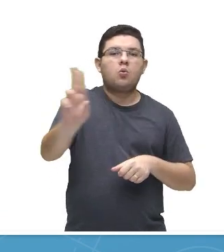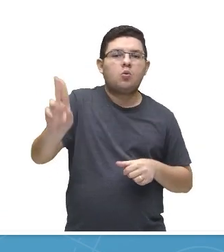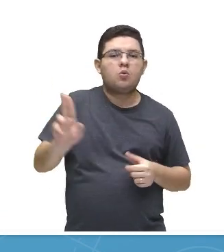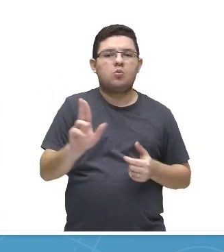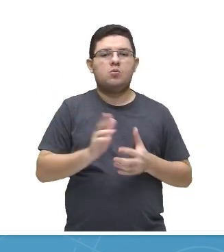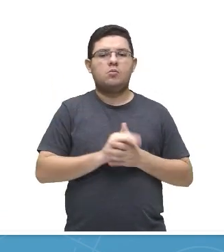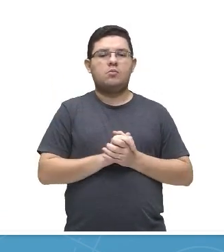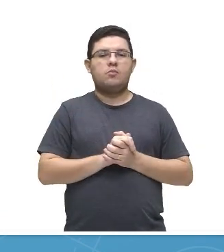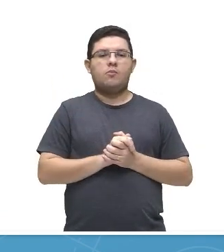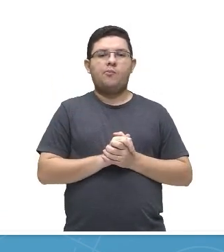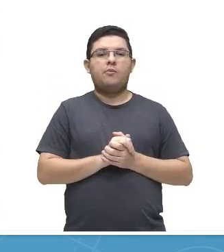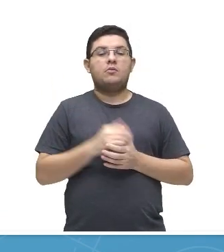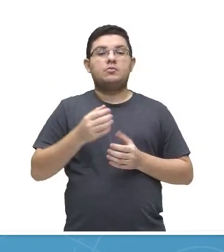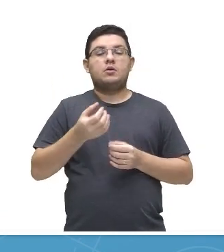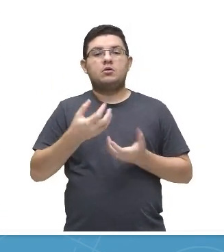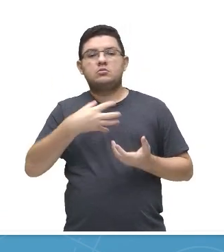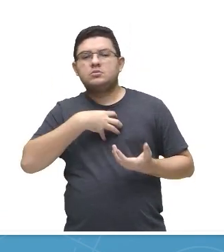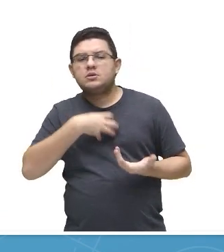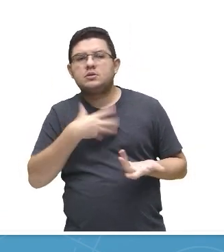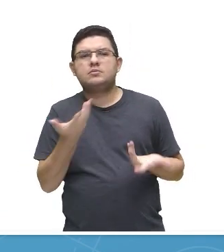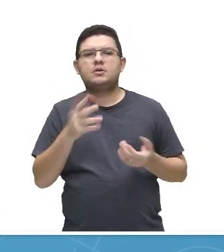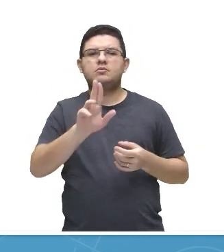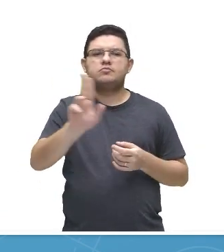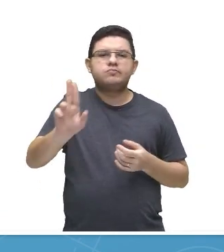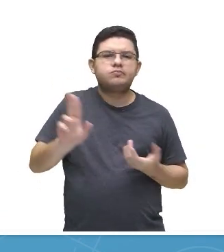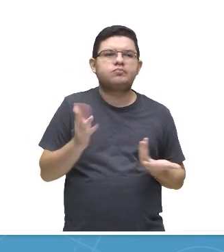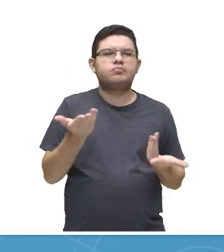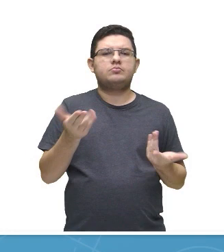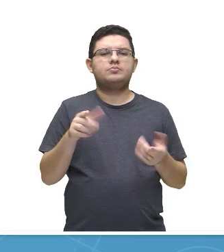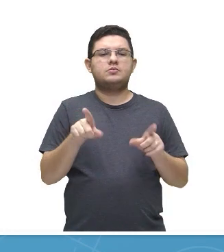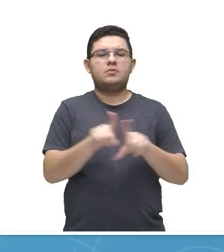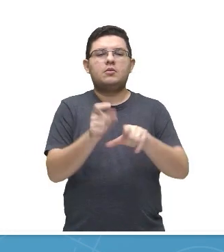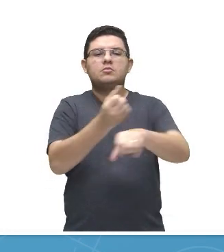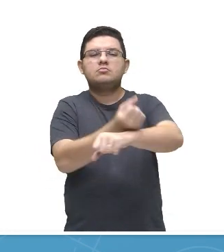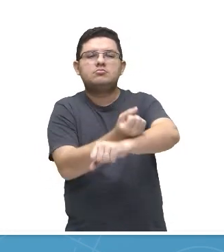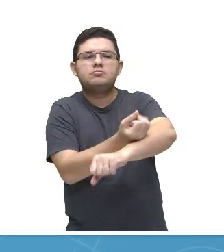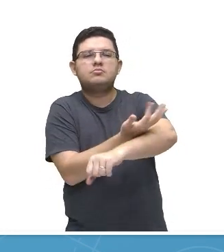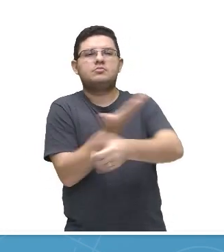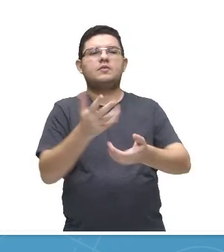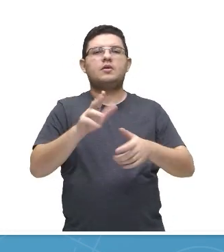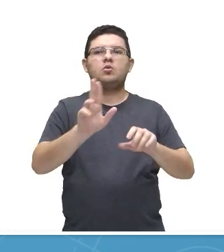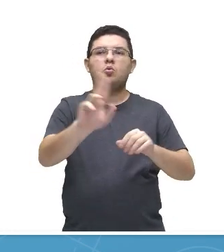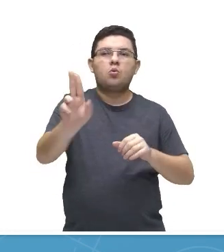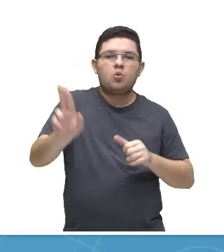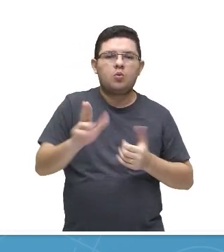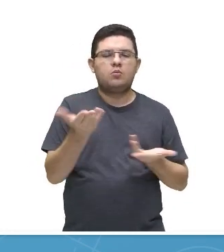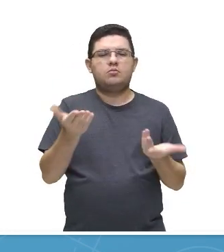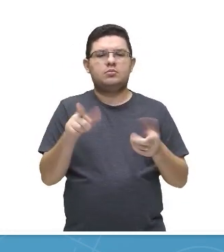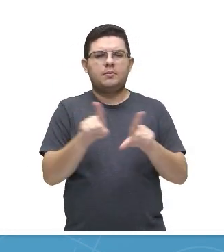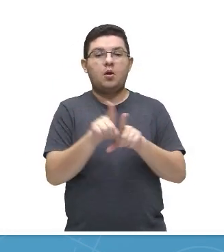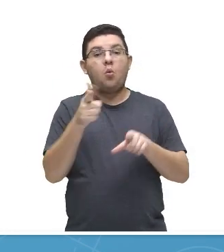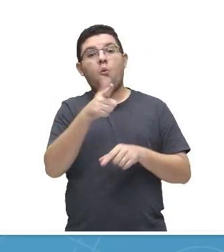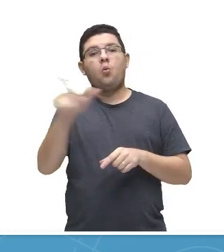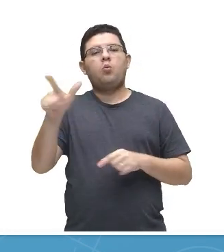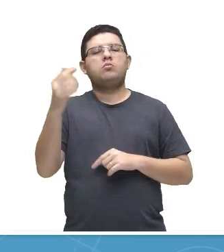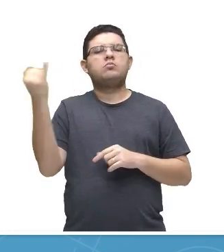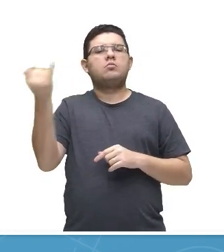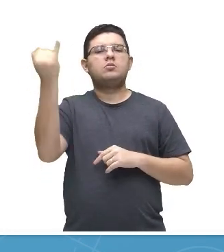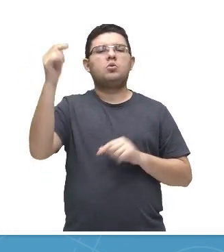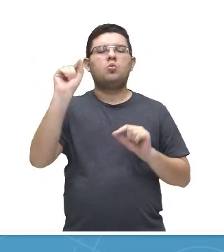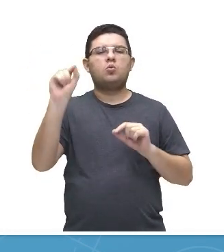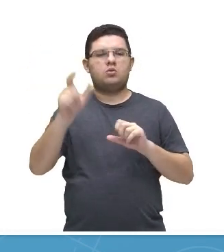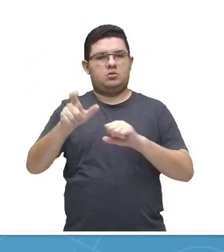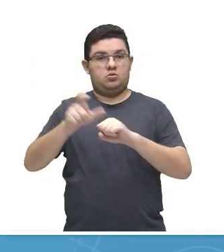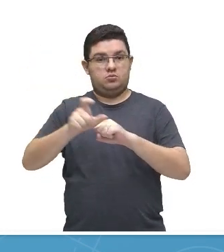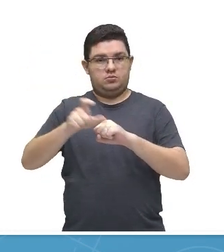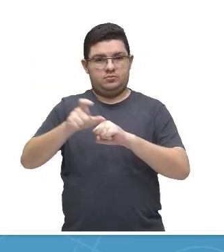os sentimentos, as emoções, né? E outra coisa muito importante, o substantivo,